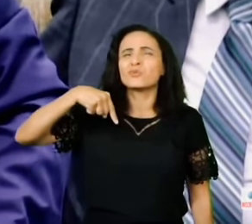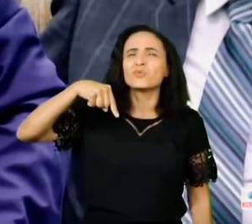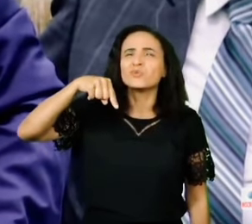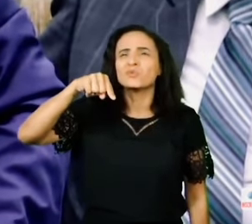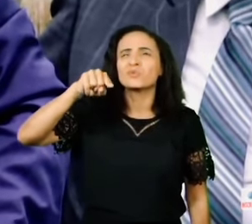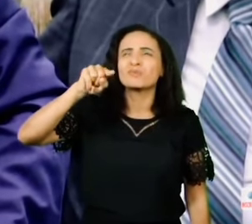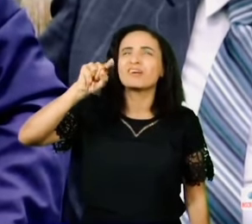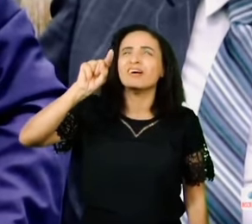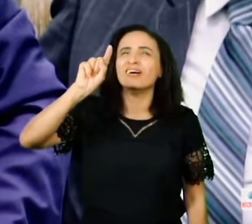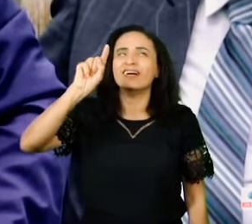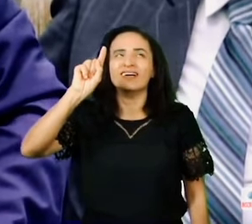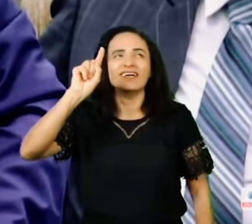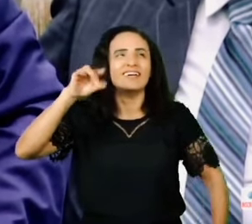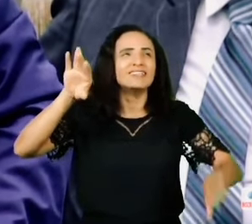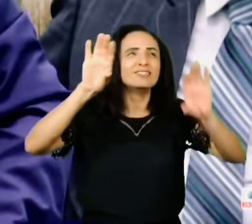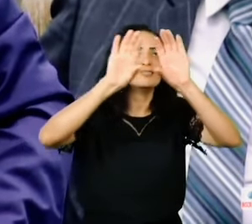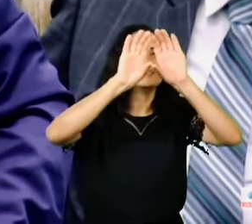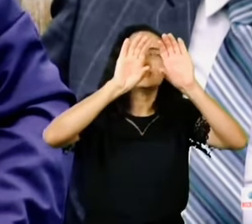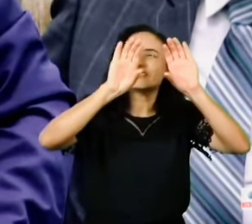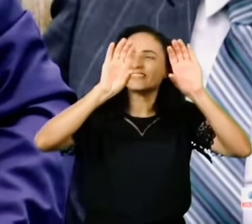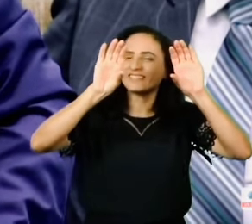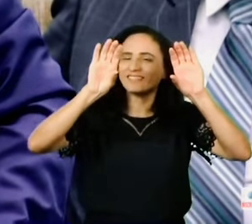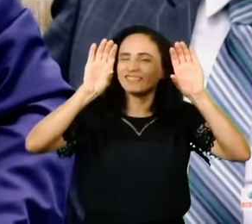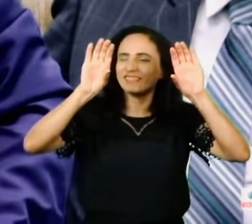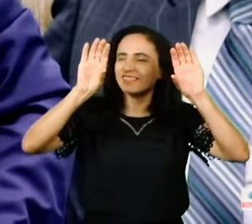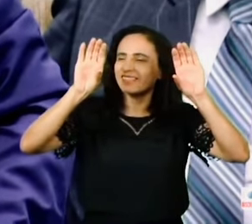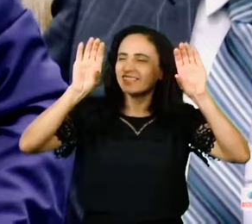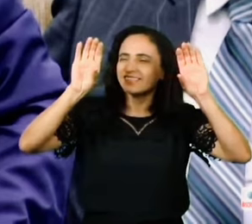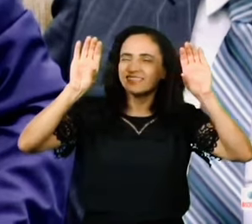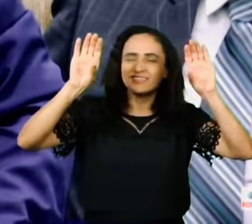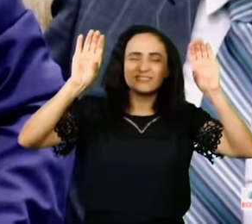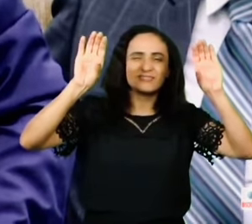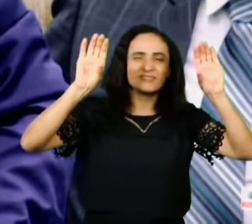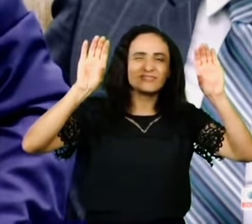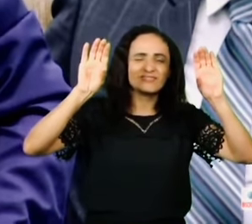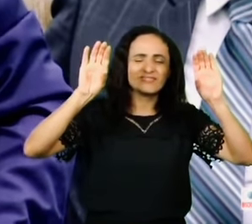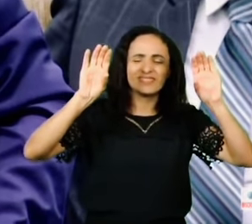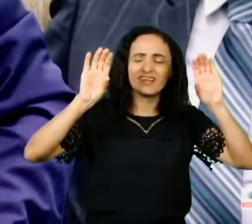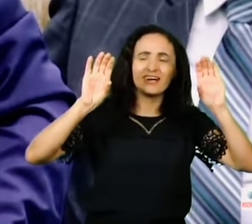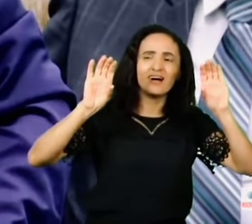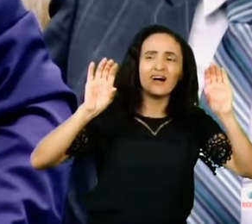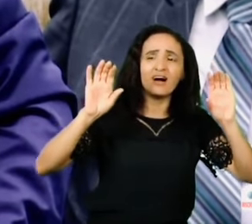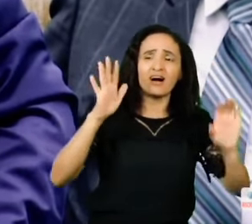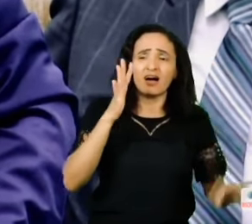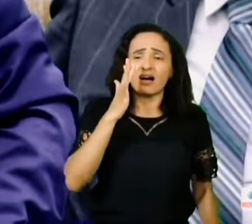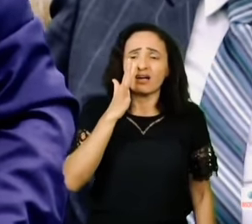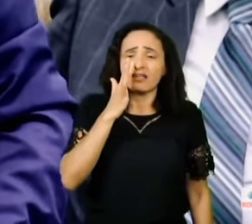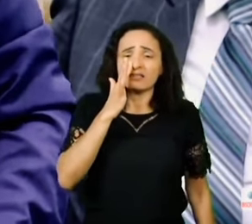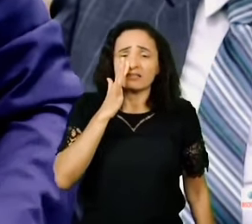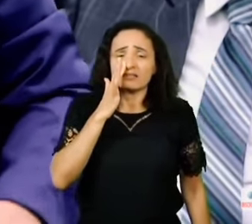aos altos céus e contemplar